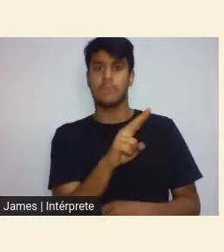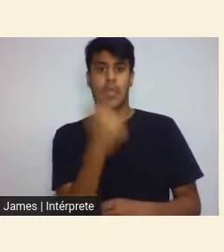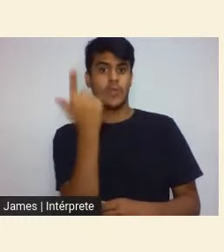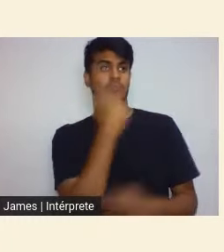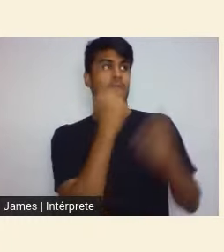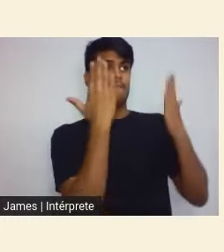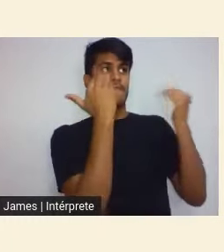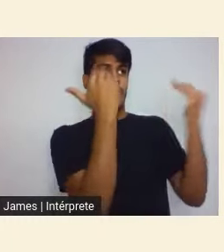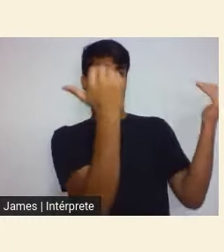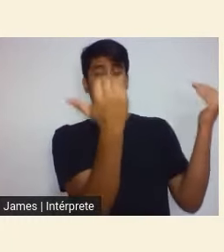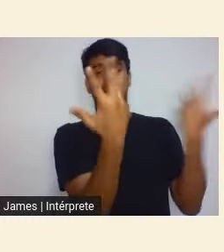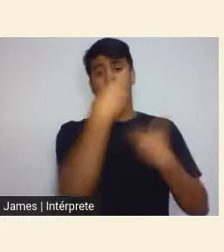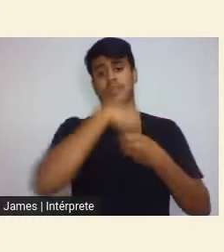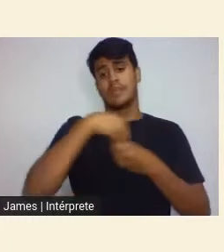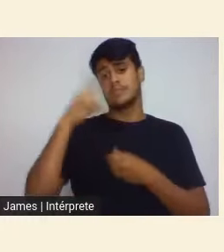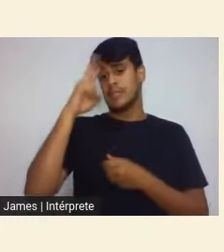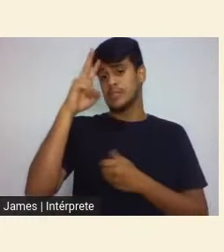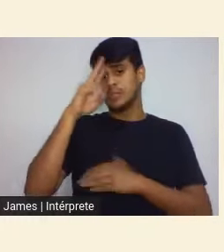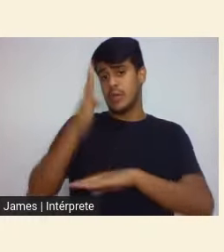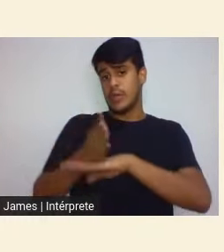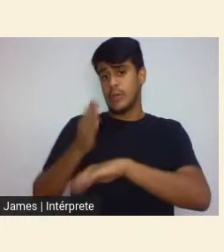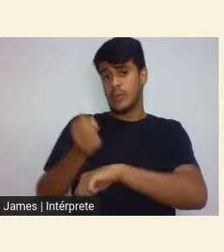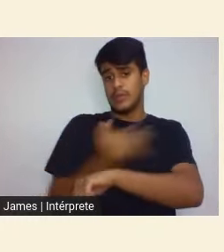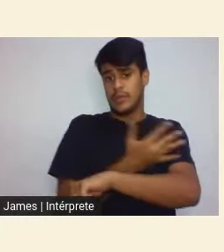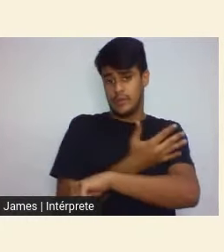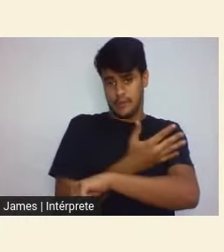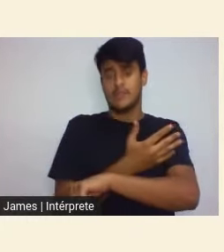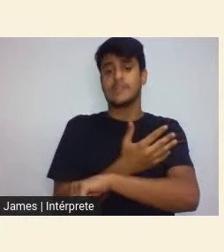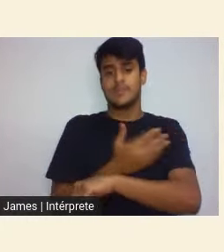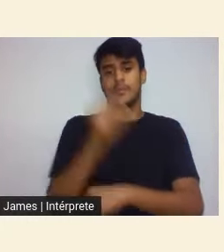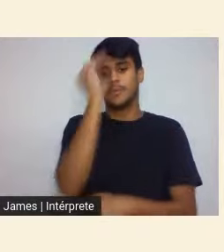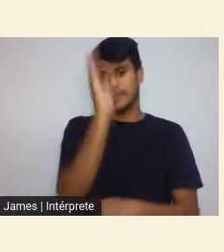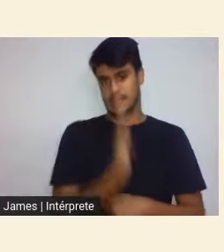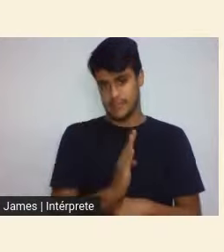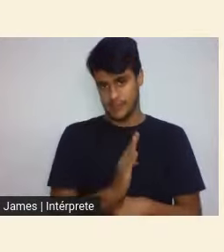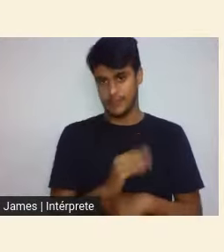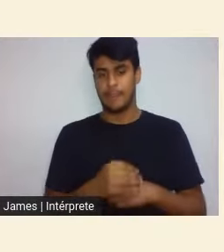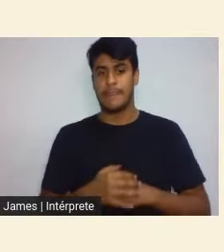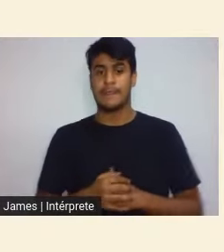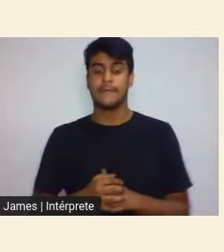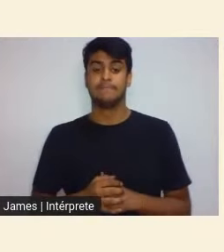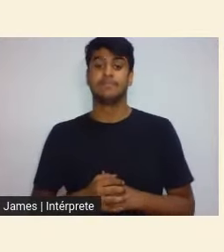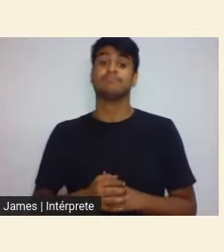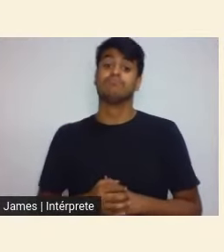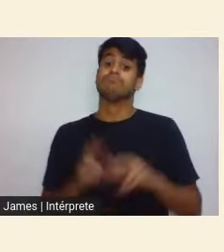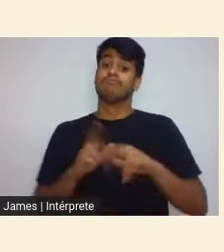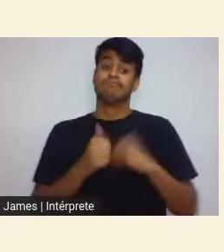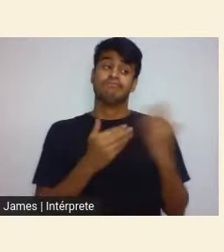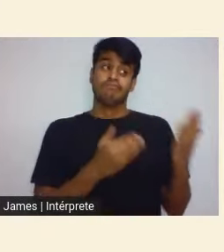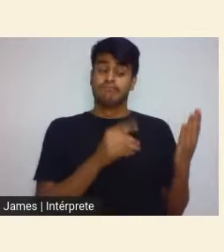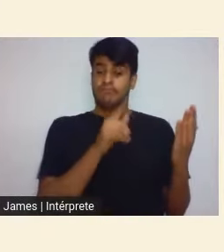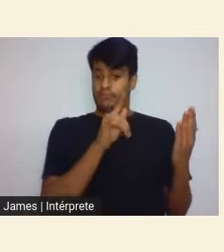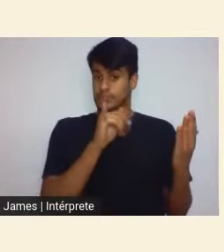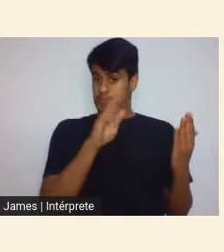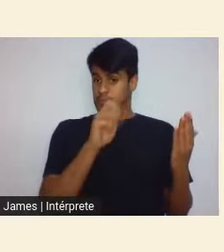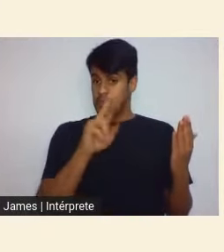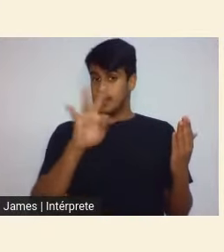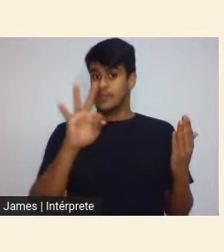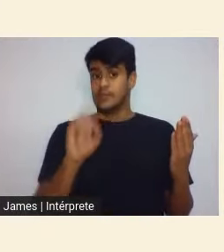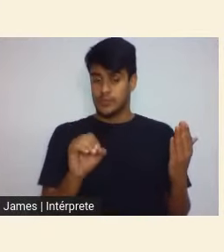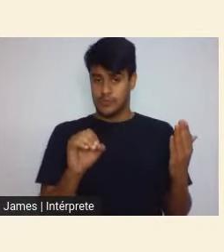na história do modernismo, no modernismo brasileiro. Né. Quer dizer, Gilberto Freire se sente, não